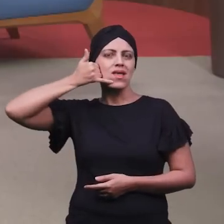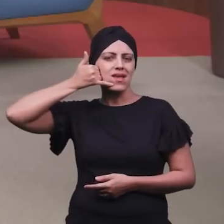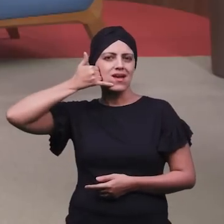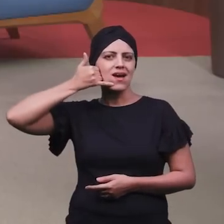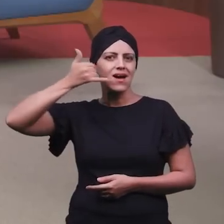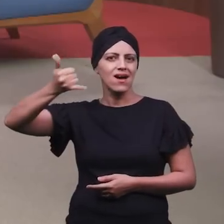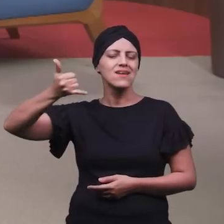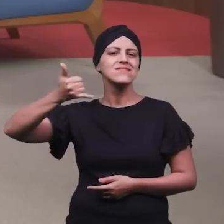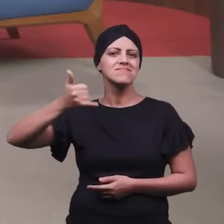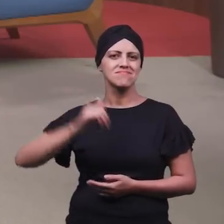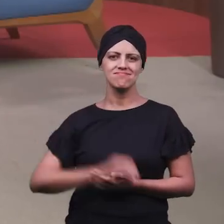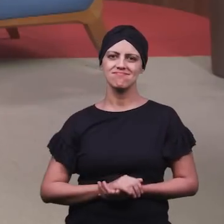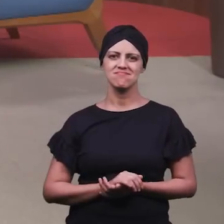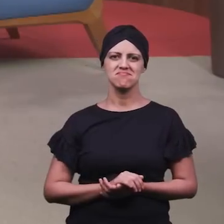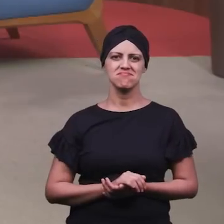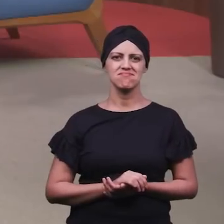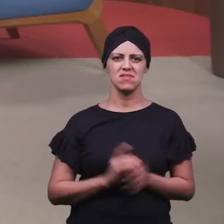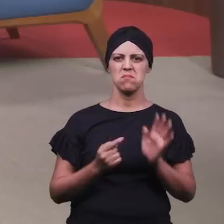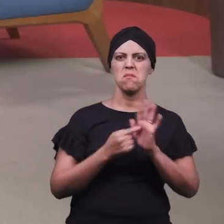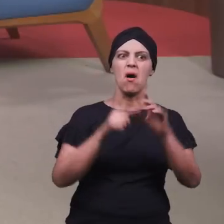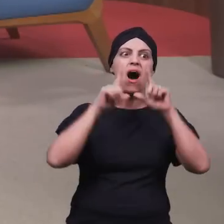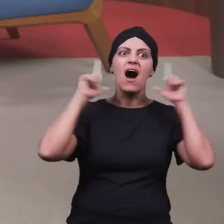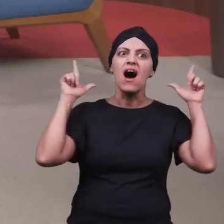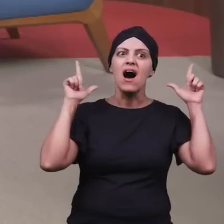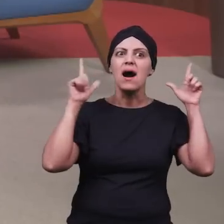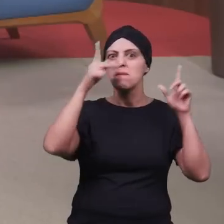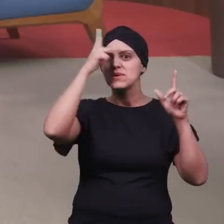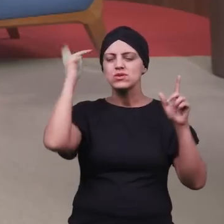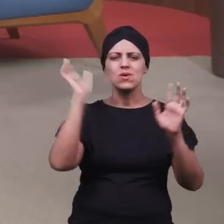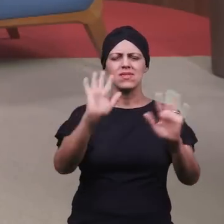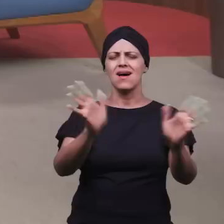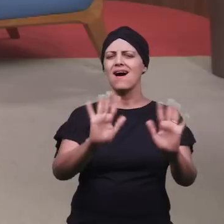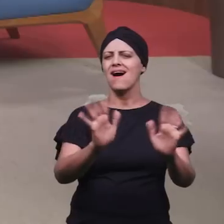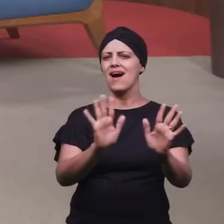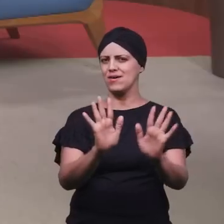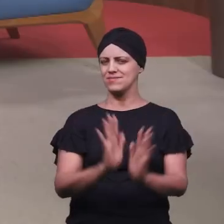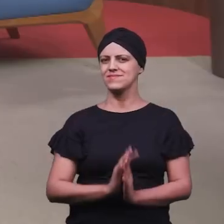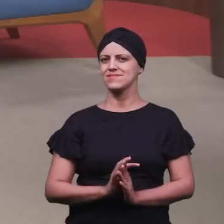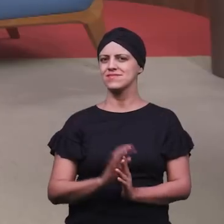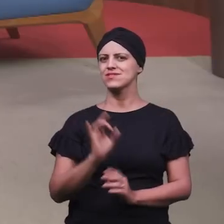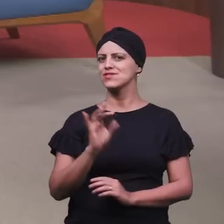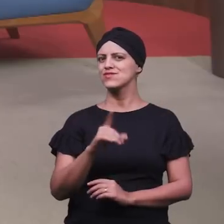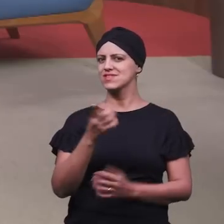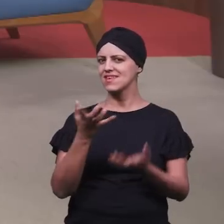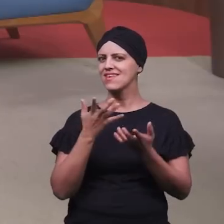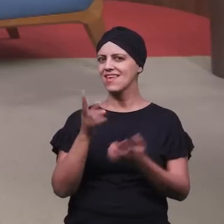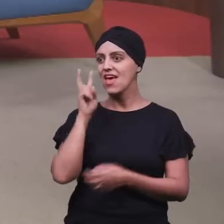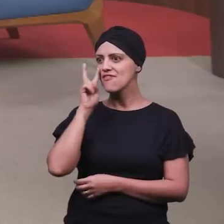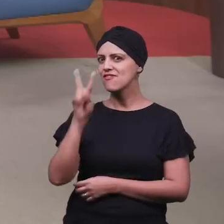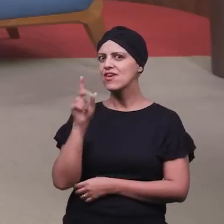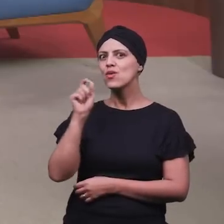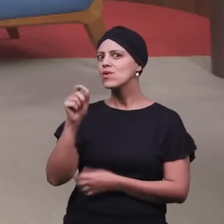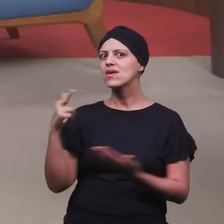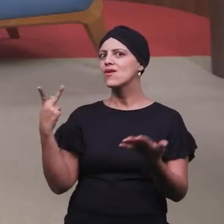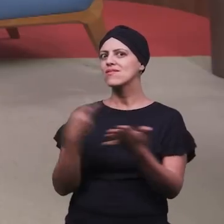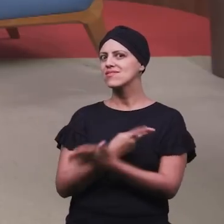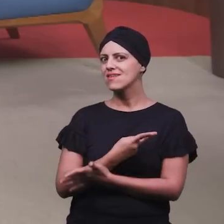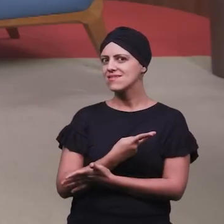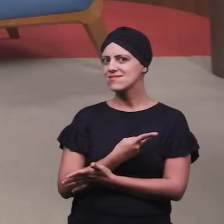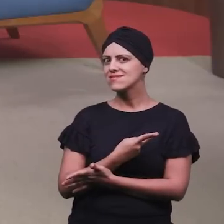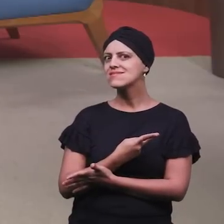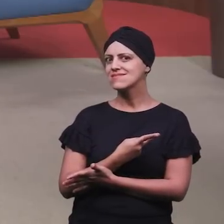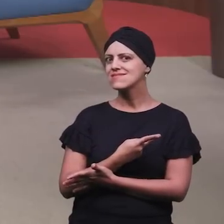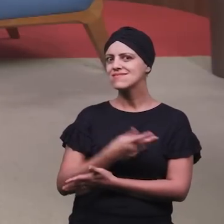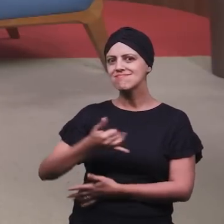ligam, sem expor ninguém, sem dizer quem é, não se preocupe com isso não. Mas se você quiser ver o que as pessoas